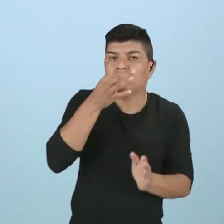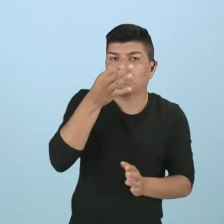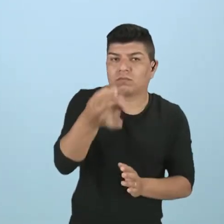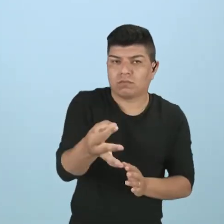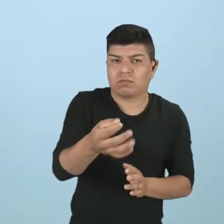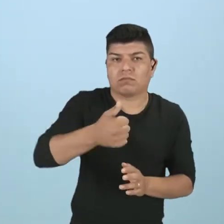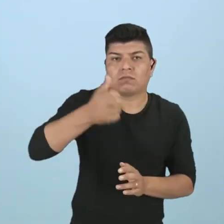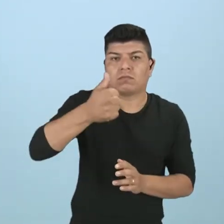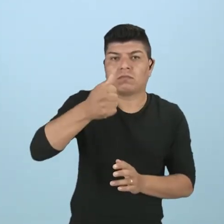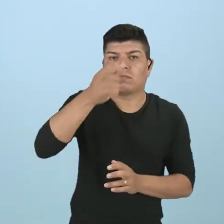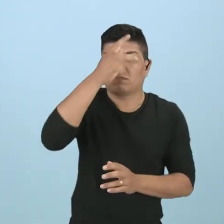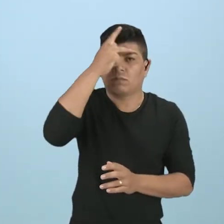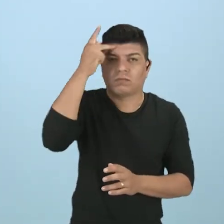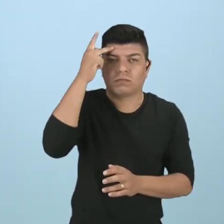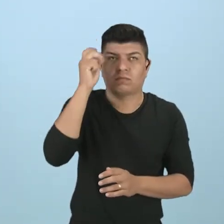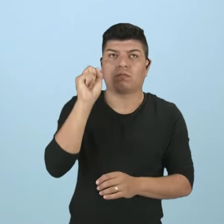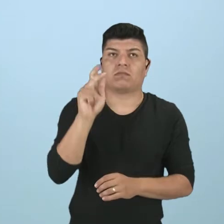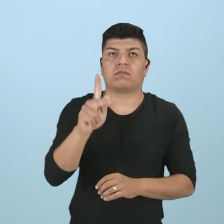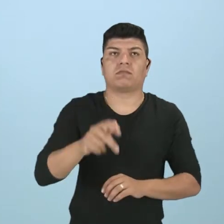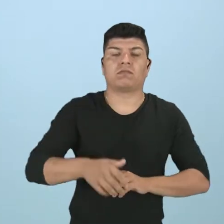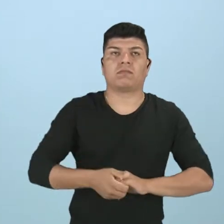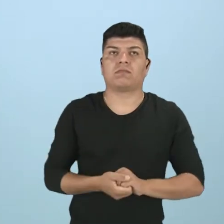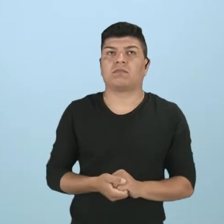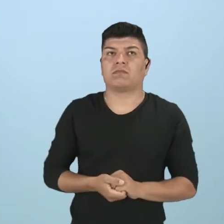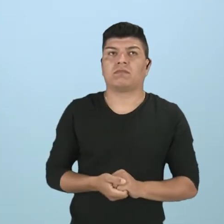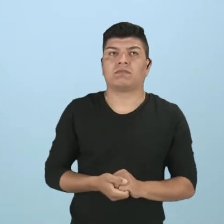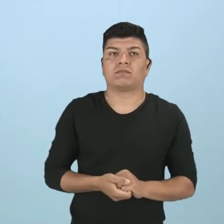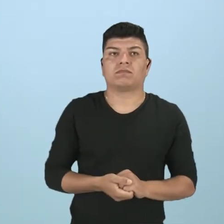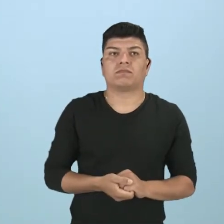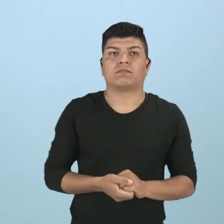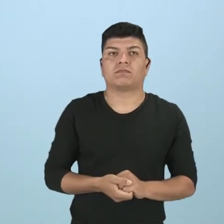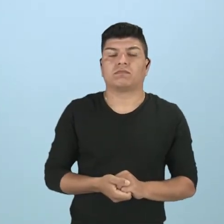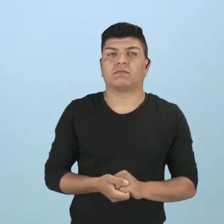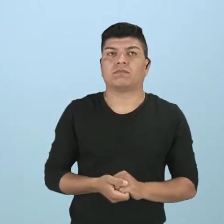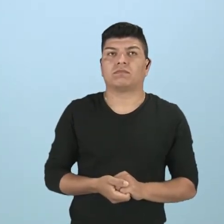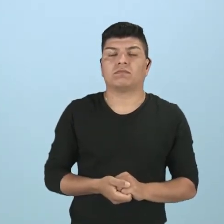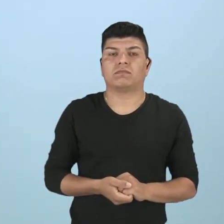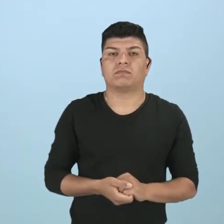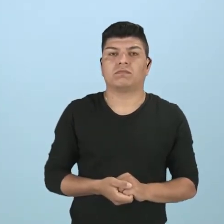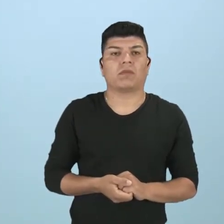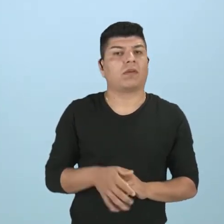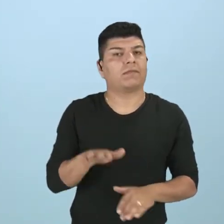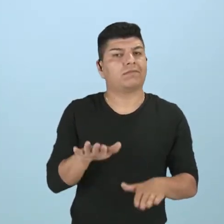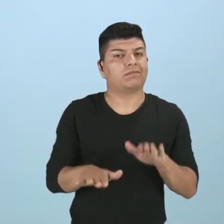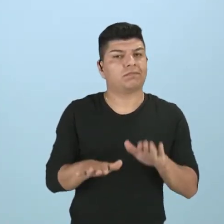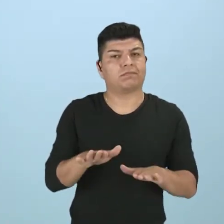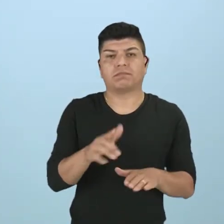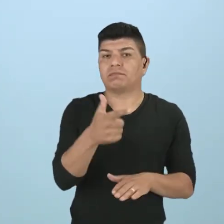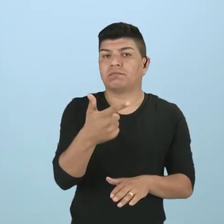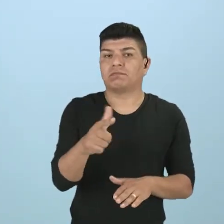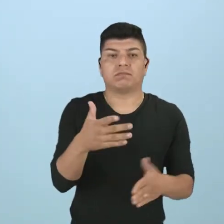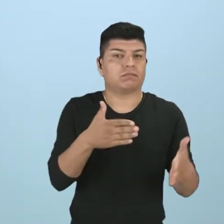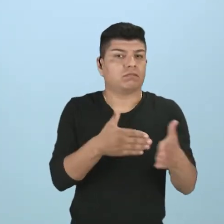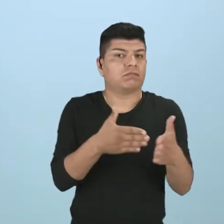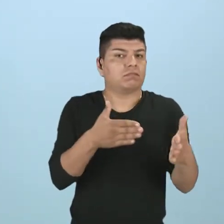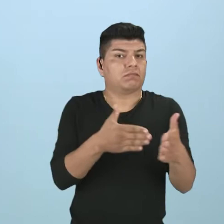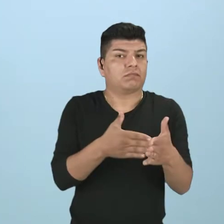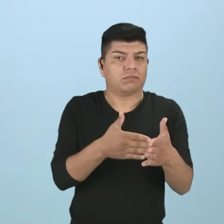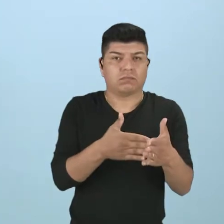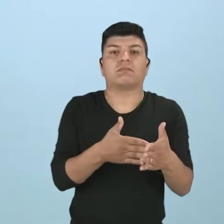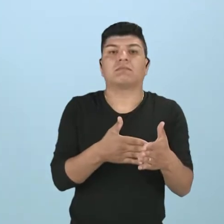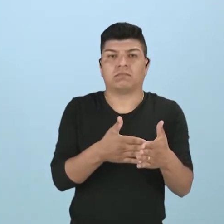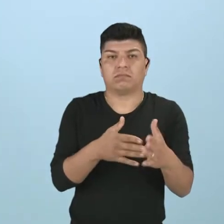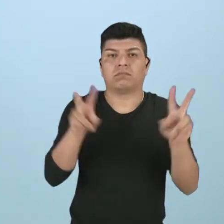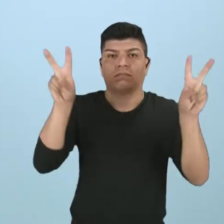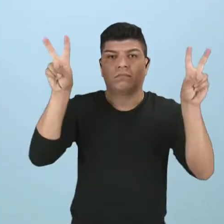primeira pessoa, certo? E eles geralmente não têm nenhum tipo de limitação quanto